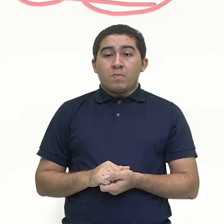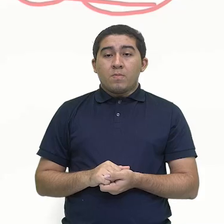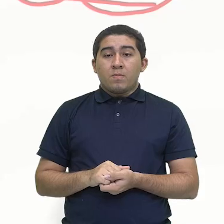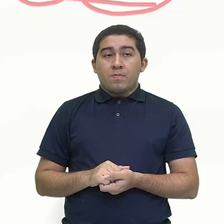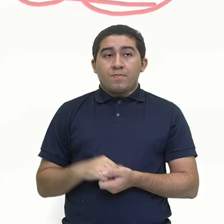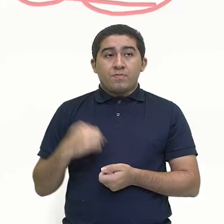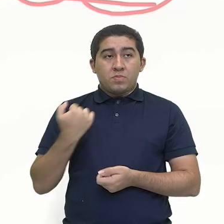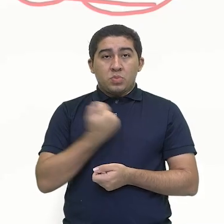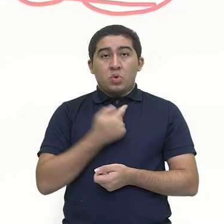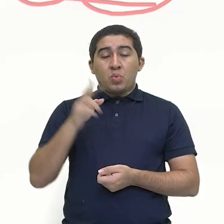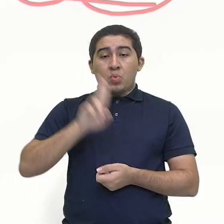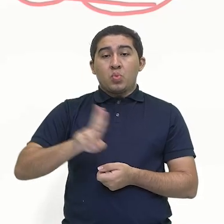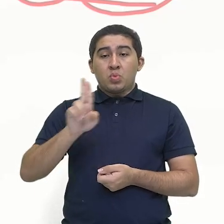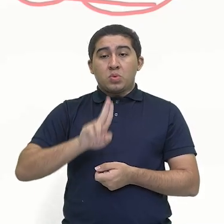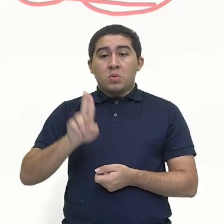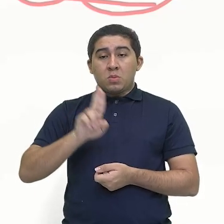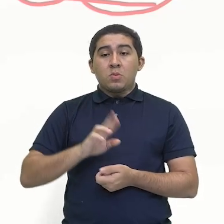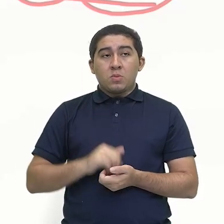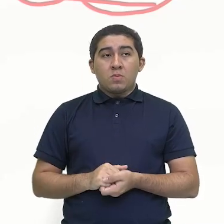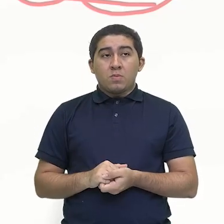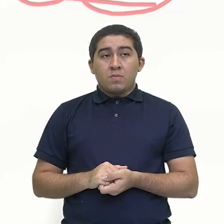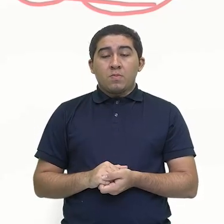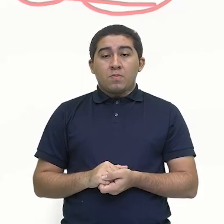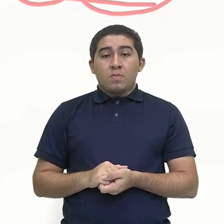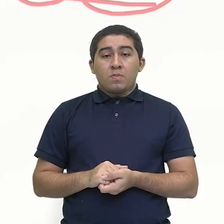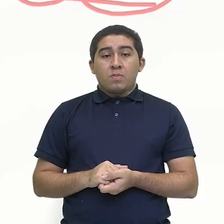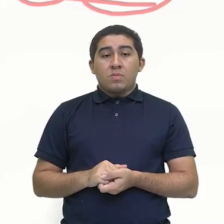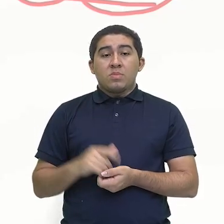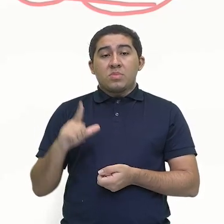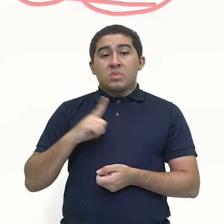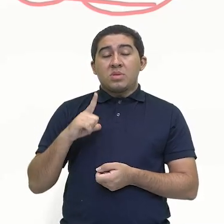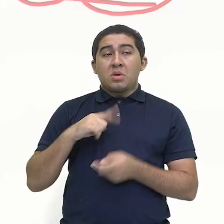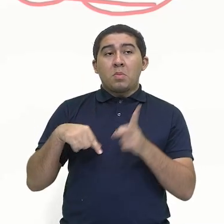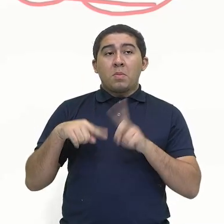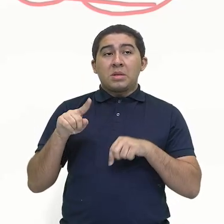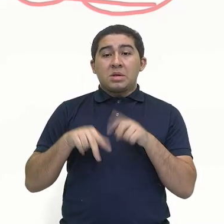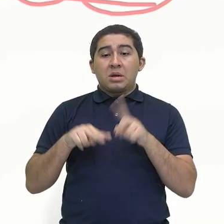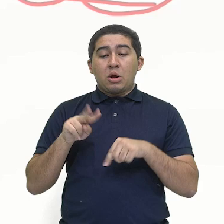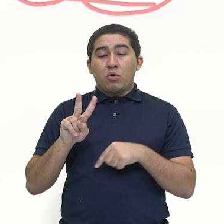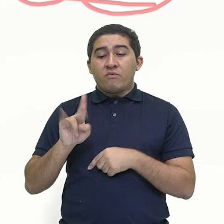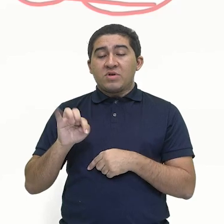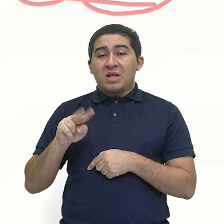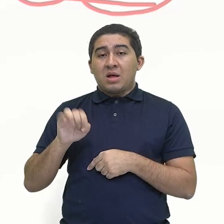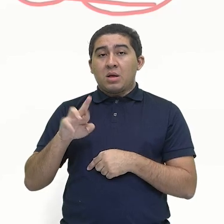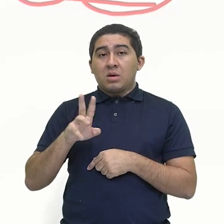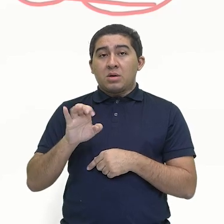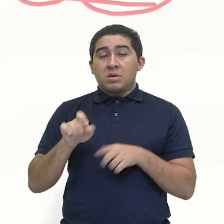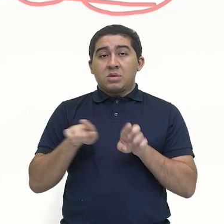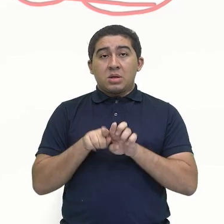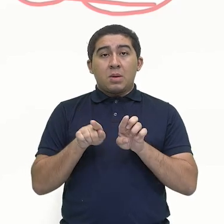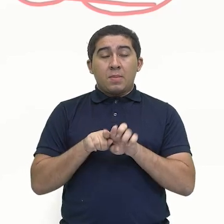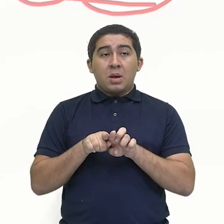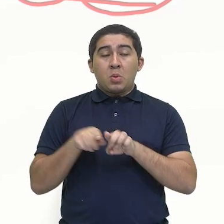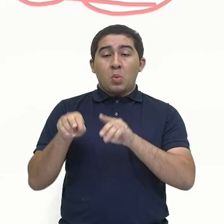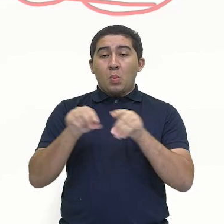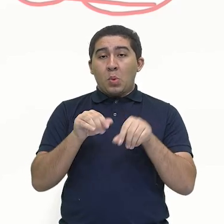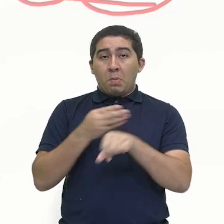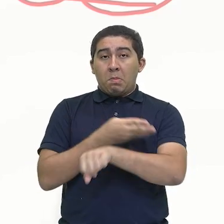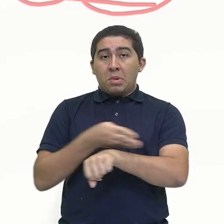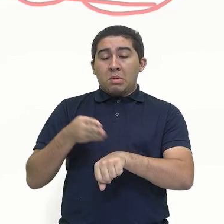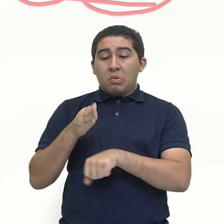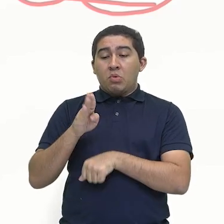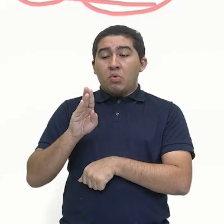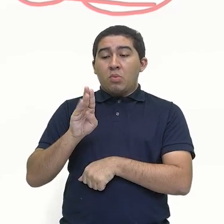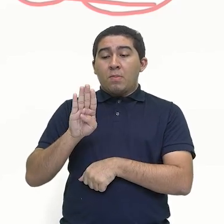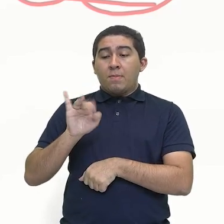que a gente utiliza o vinagre e o bicarbonato de sódio. E aí essa reação